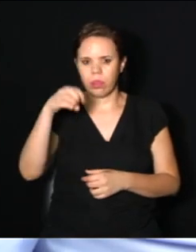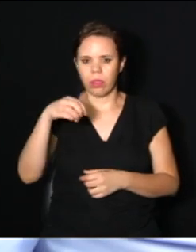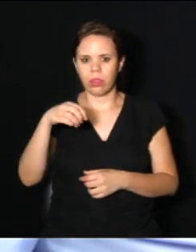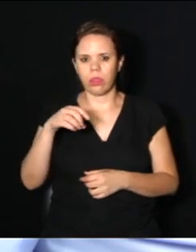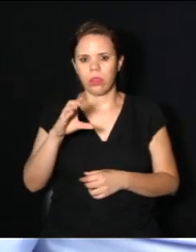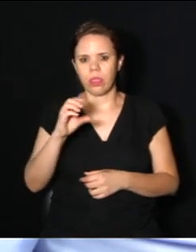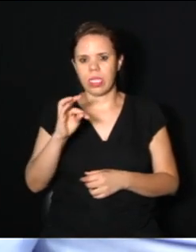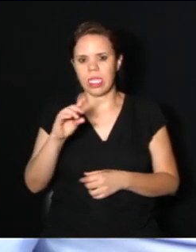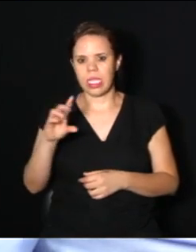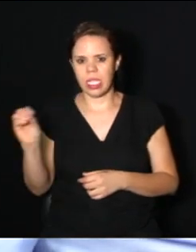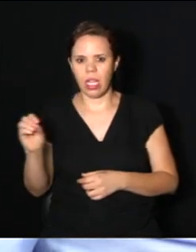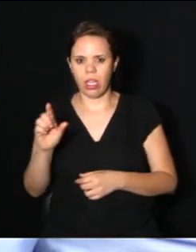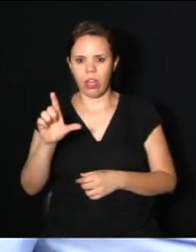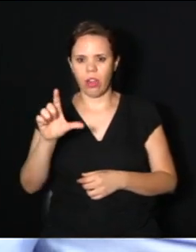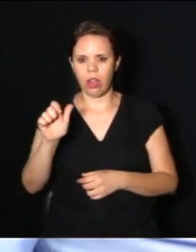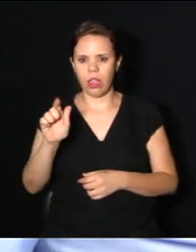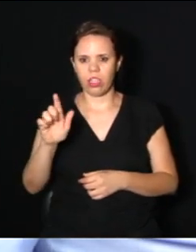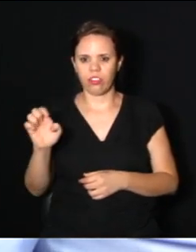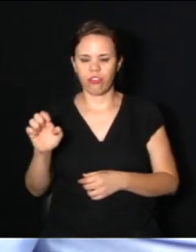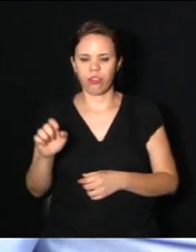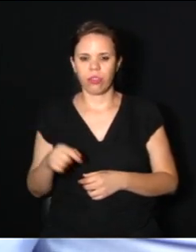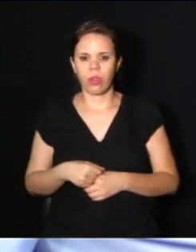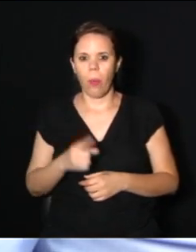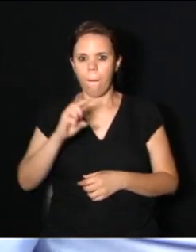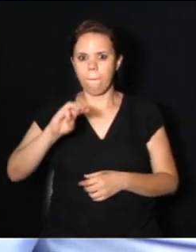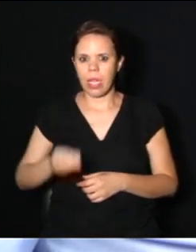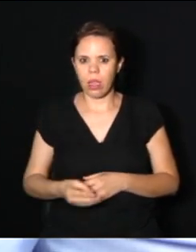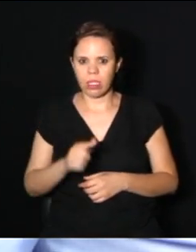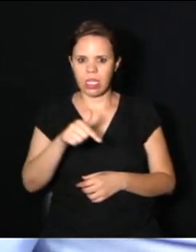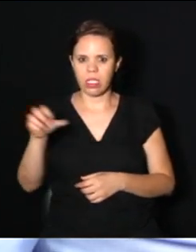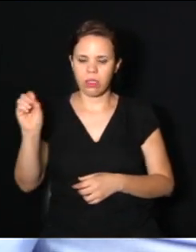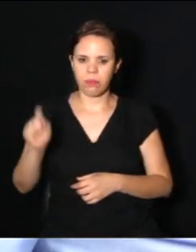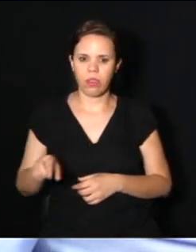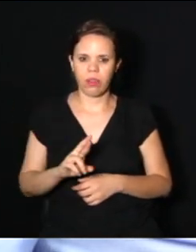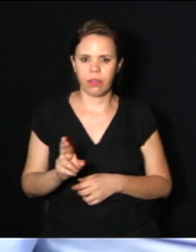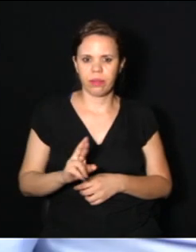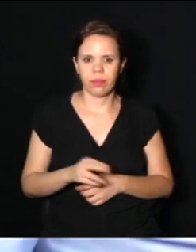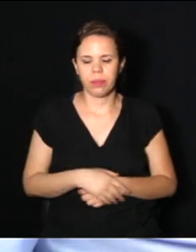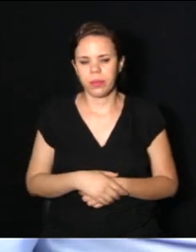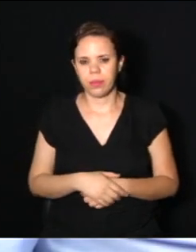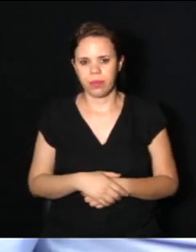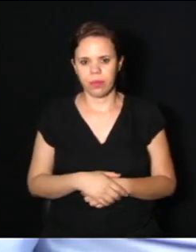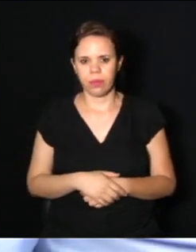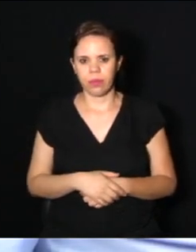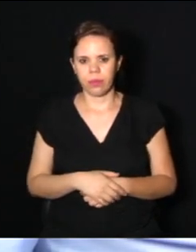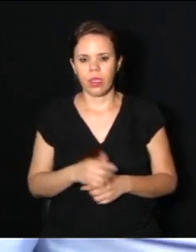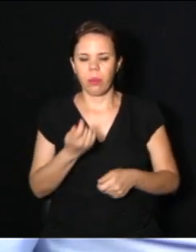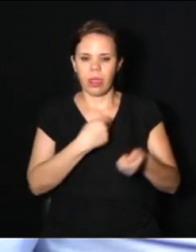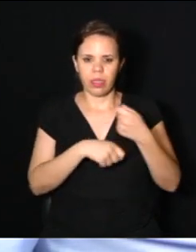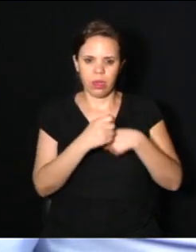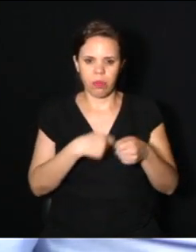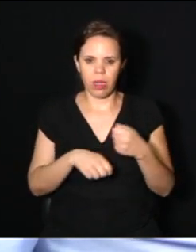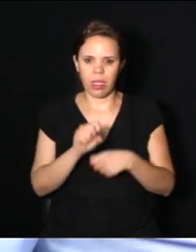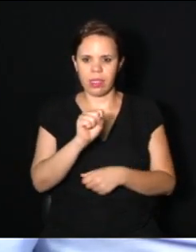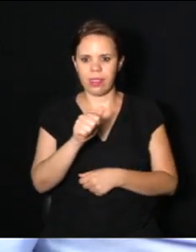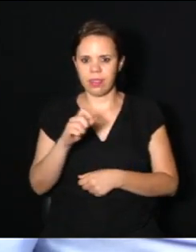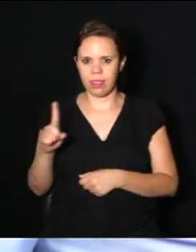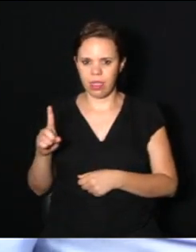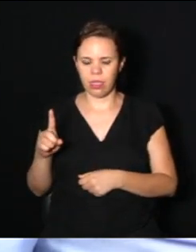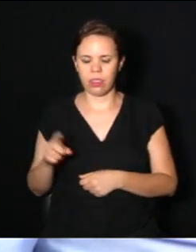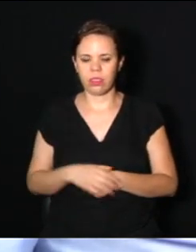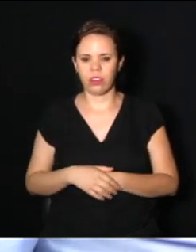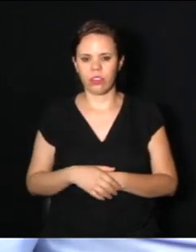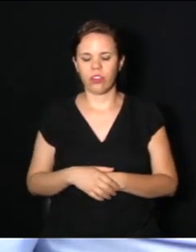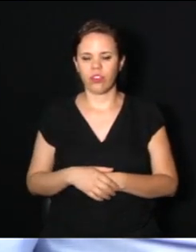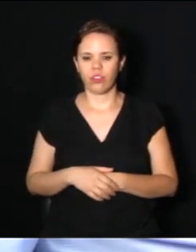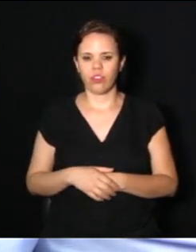foi contratada no valor de R$ 1.700.000 para fazer a gestão do SAD Sudoeste, né? A